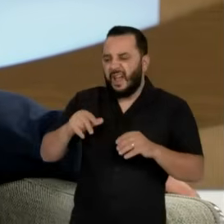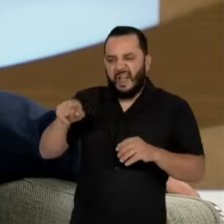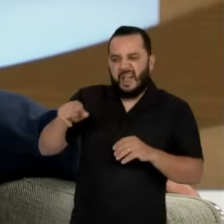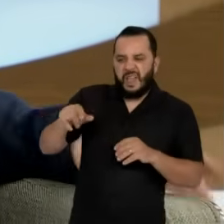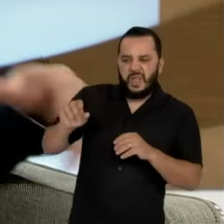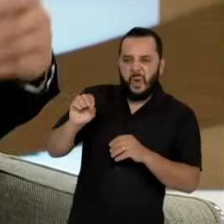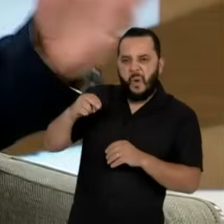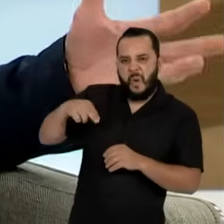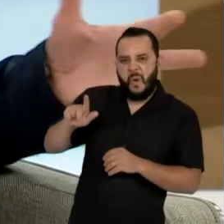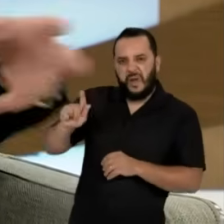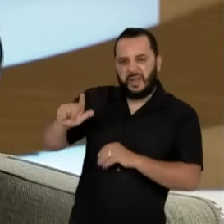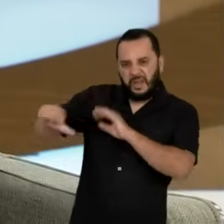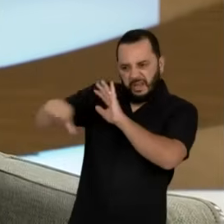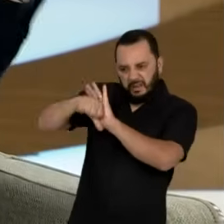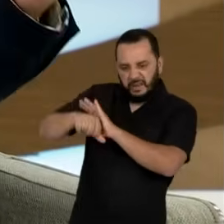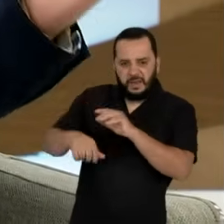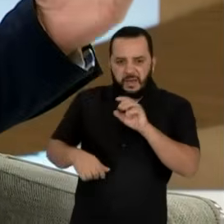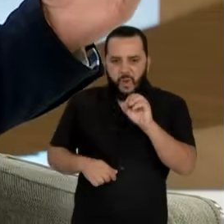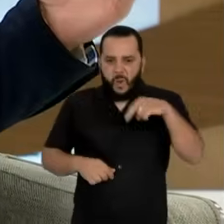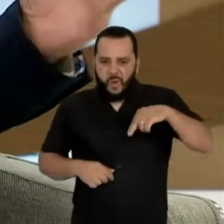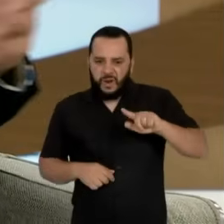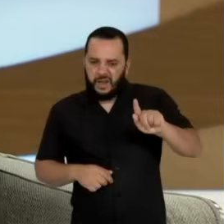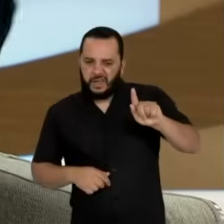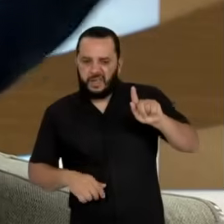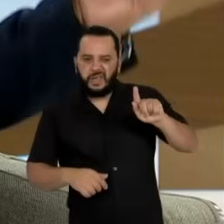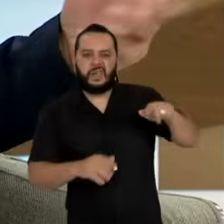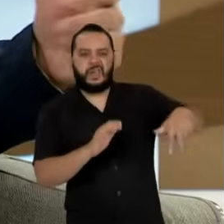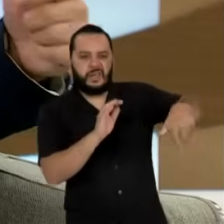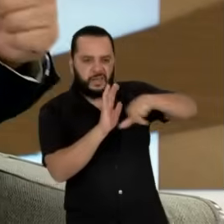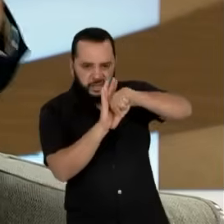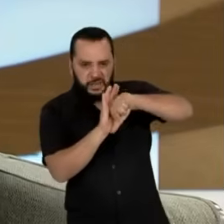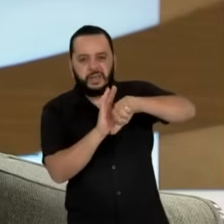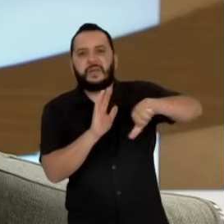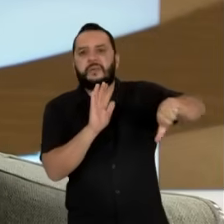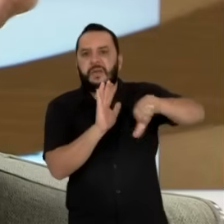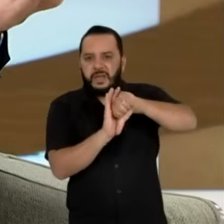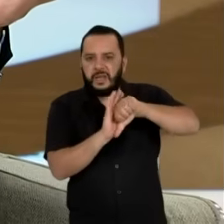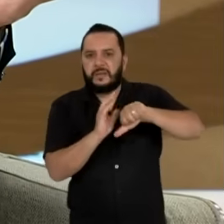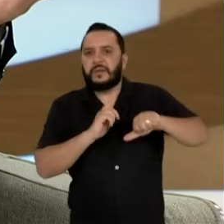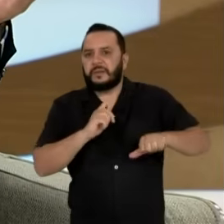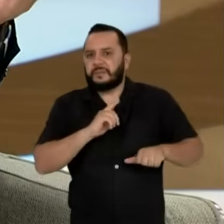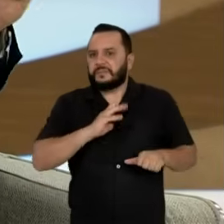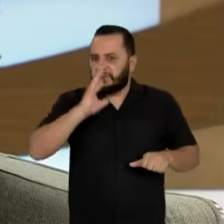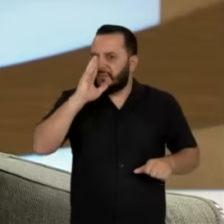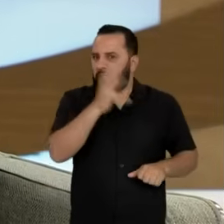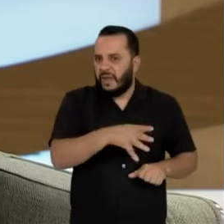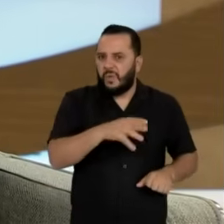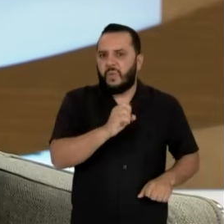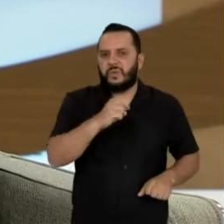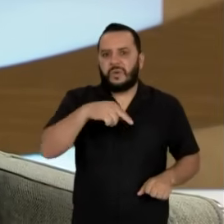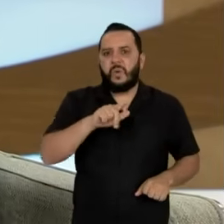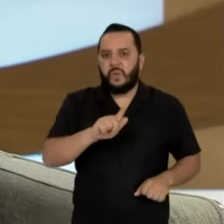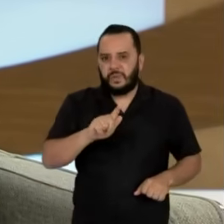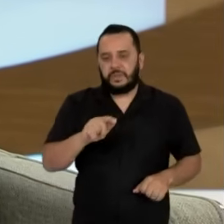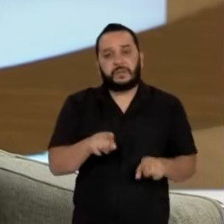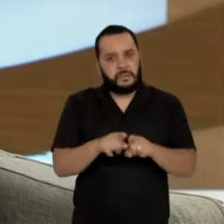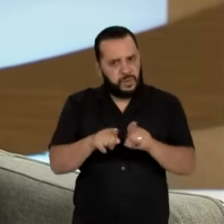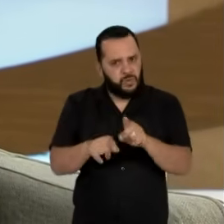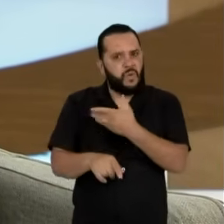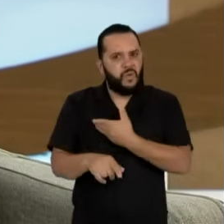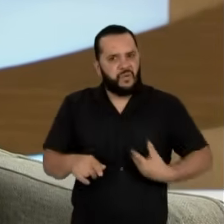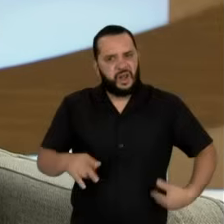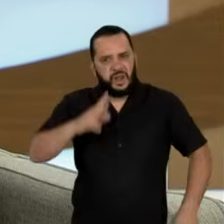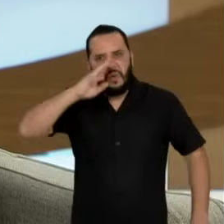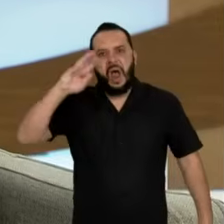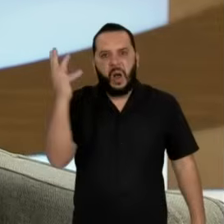As ONGs estão sendo criminalizadas, inclusive por autoridades do governo, que acusam as ONGs. A nossa foi acusada de ser, sei lá o quê,